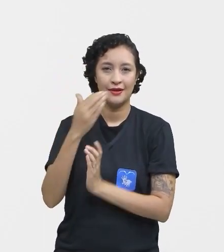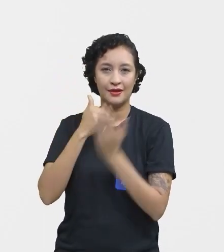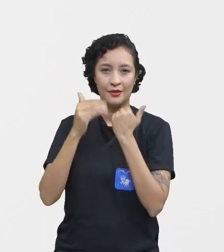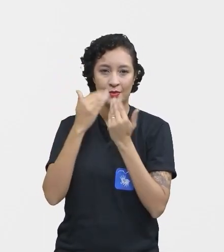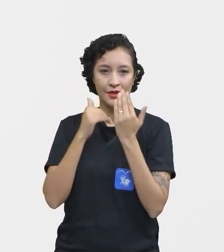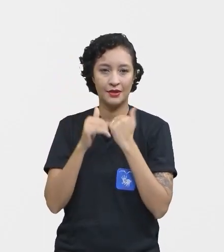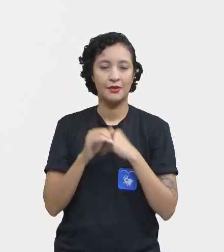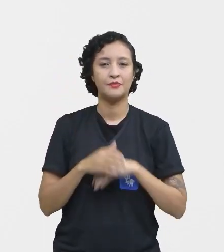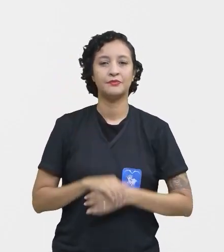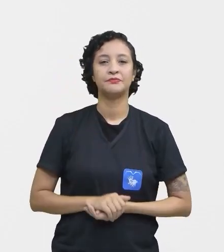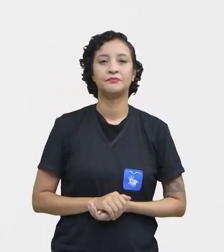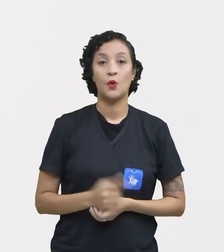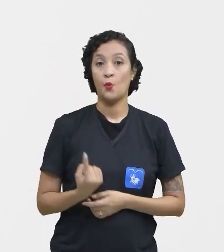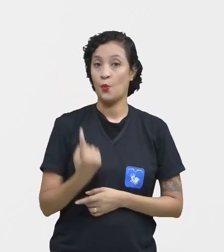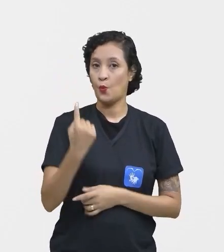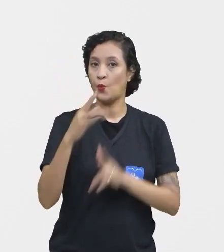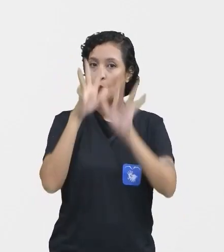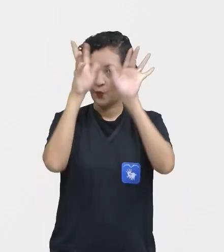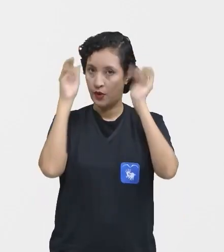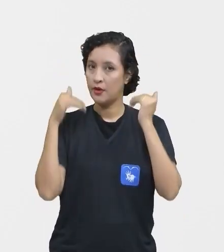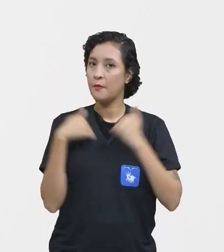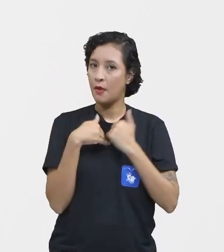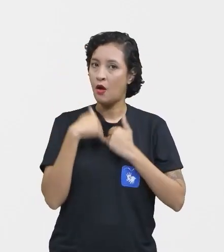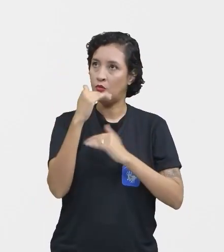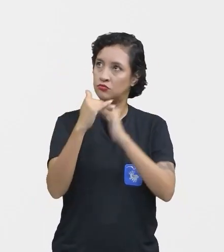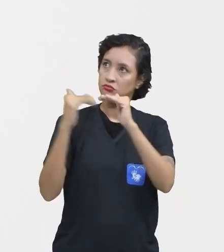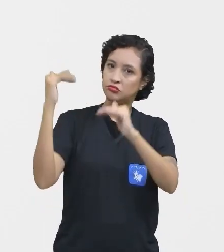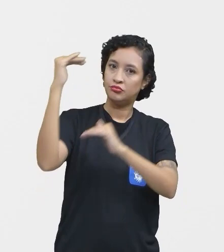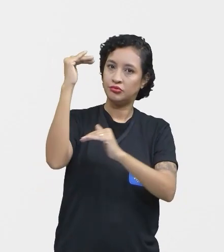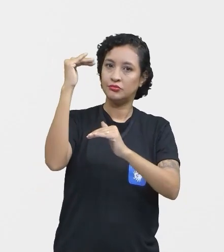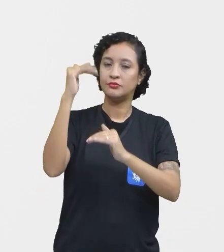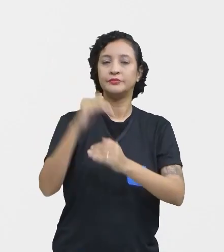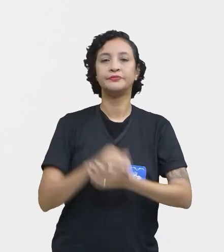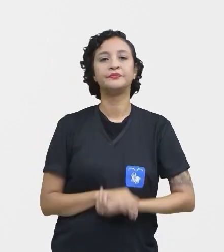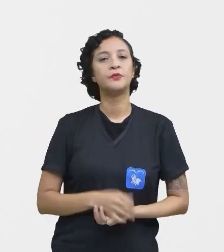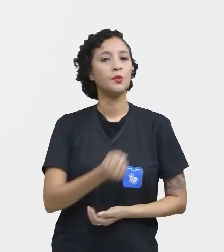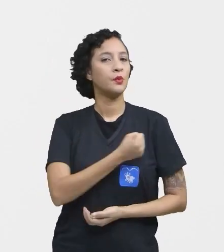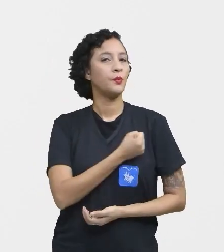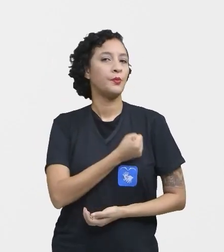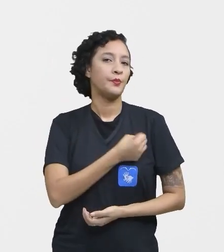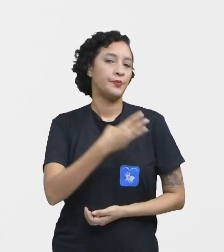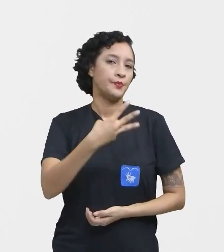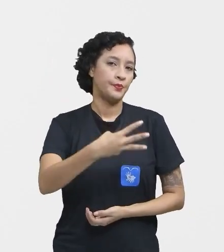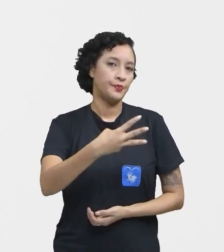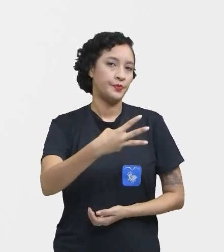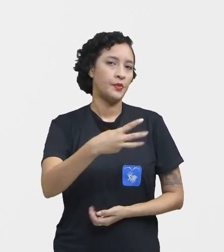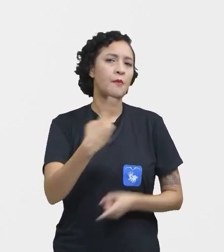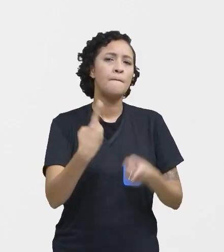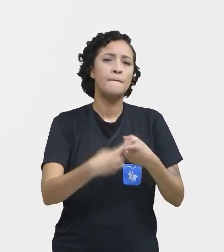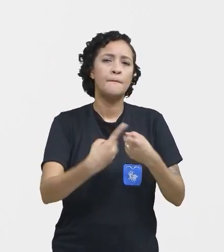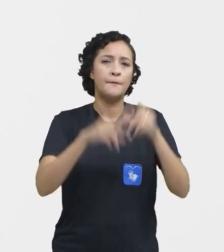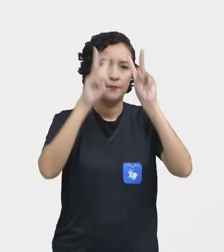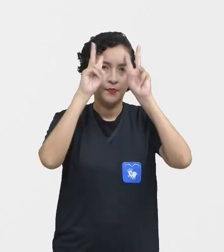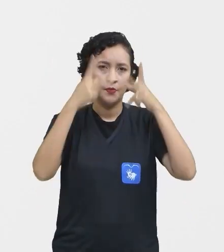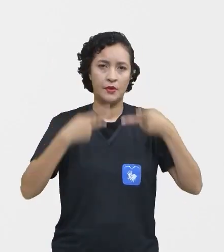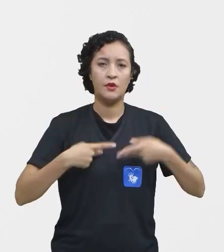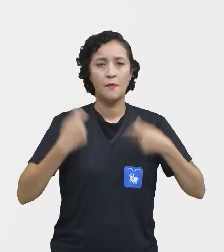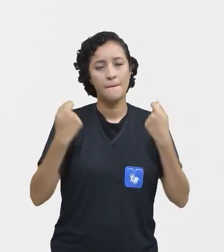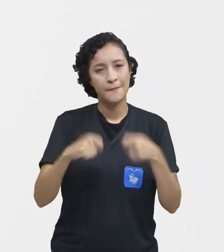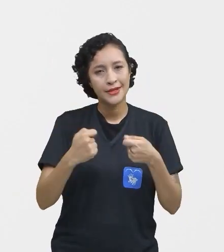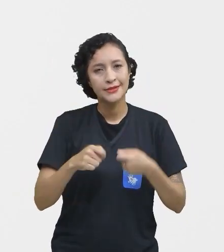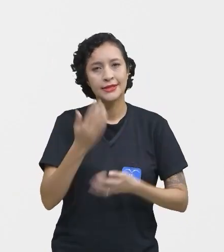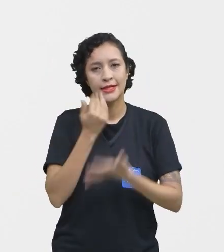Existe um animal que está nesse topo. Número 3. Por que o ser humano precisa comer